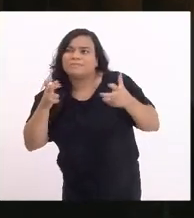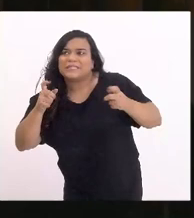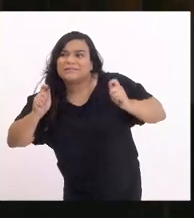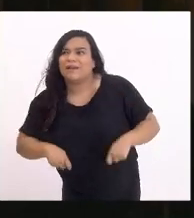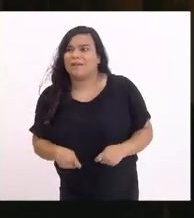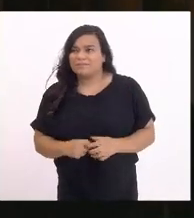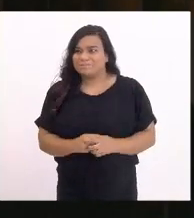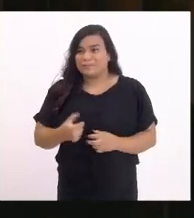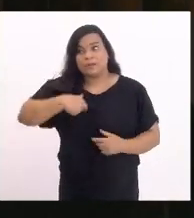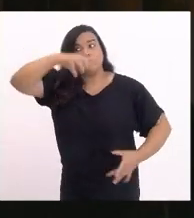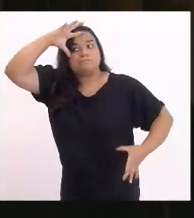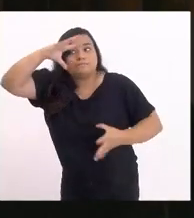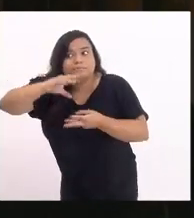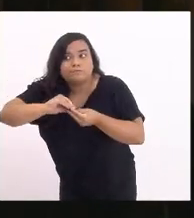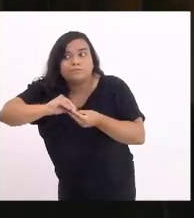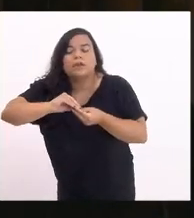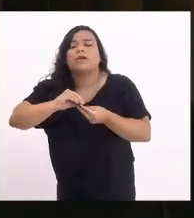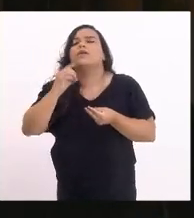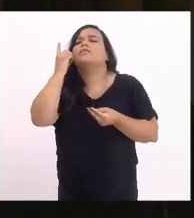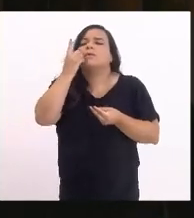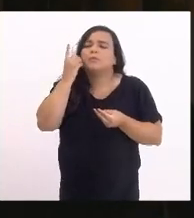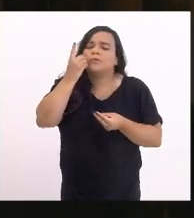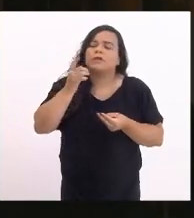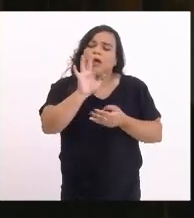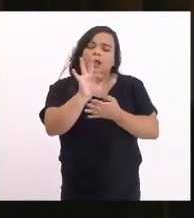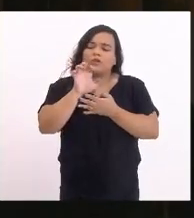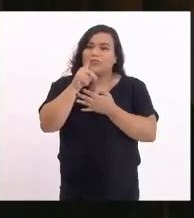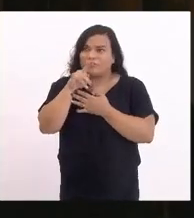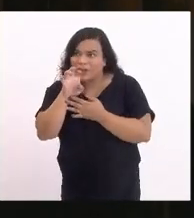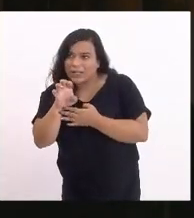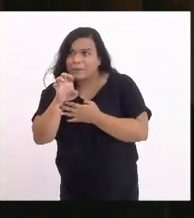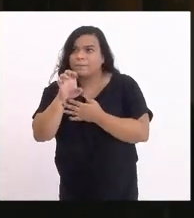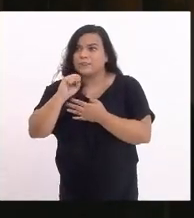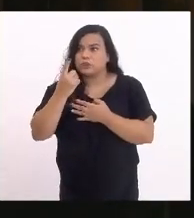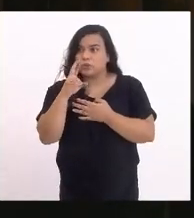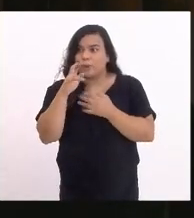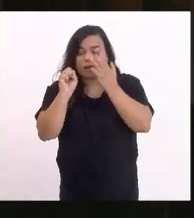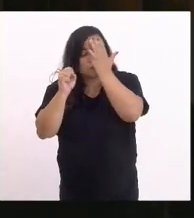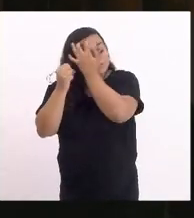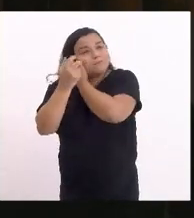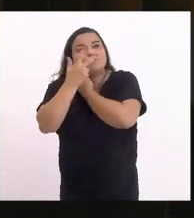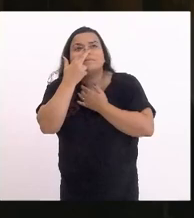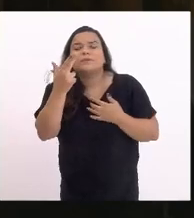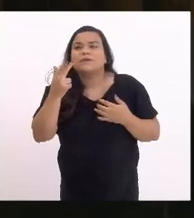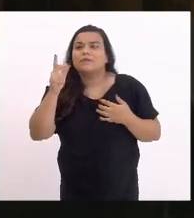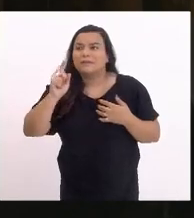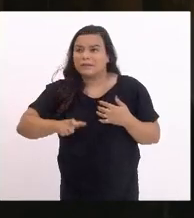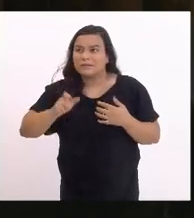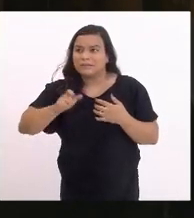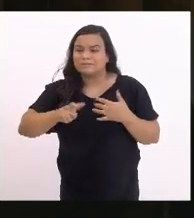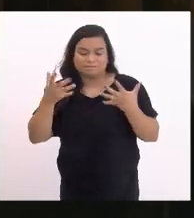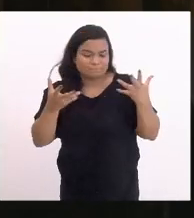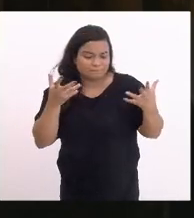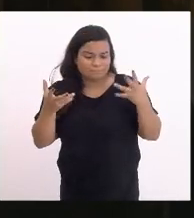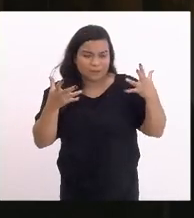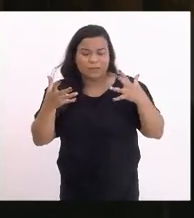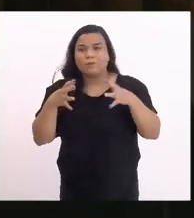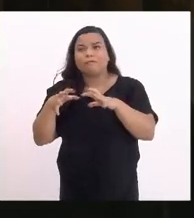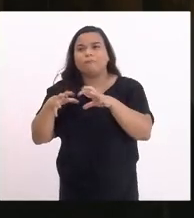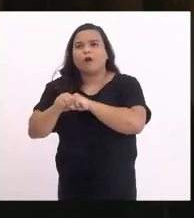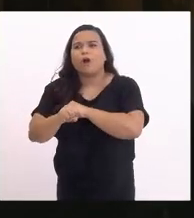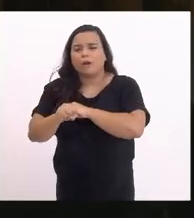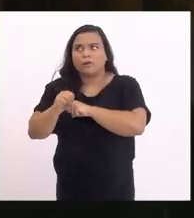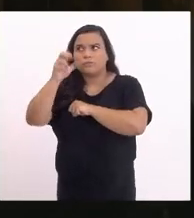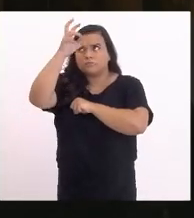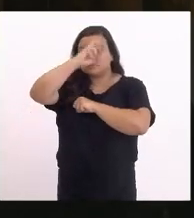Eu presumo que o deputado Felipe Soares deve ter tido uma formação nesse sentido dos pais dele, do